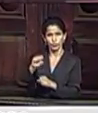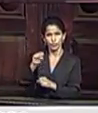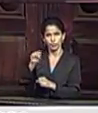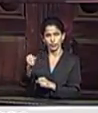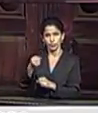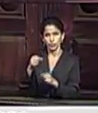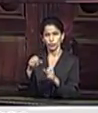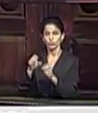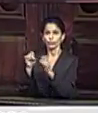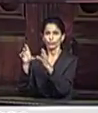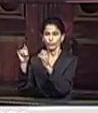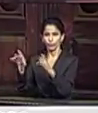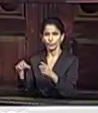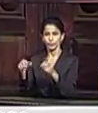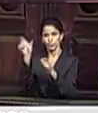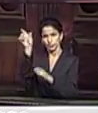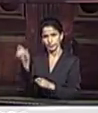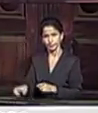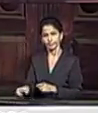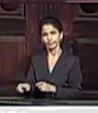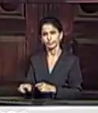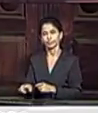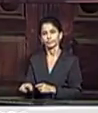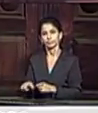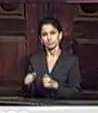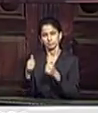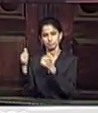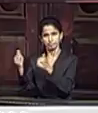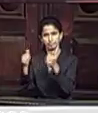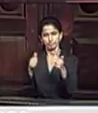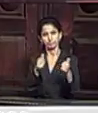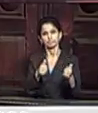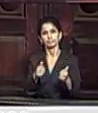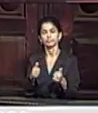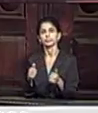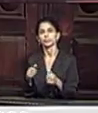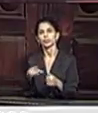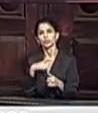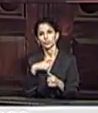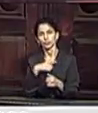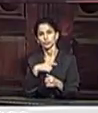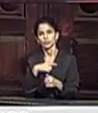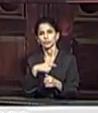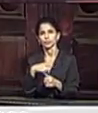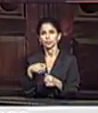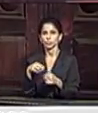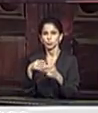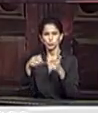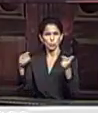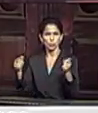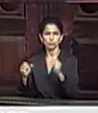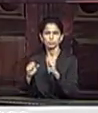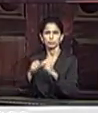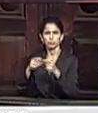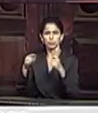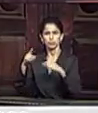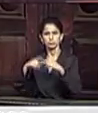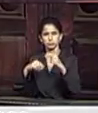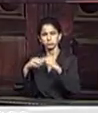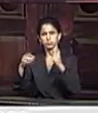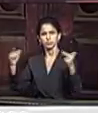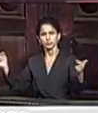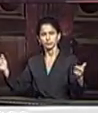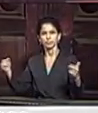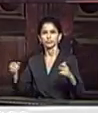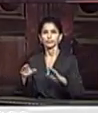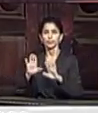o modelo de privatização era montado sobre a ideia de que havia uma estrutura de regulação, que via a agência reguladora,